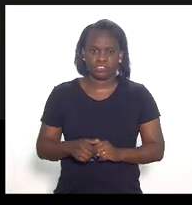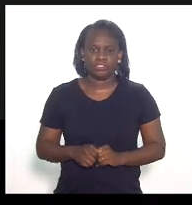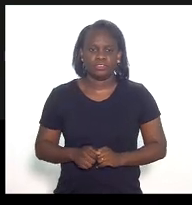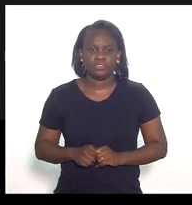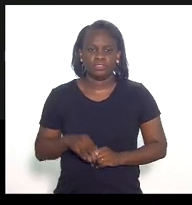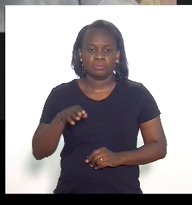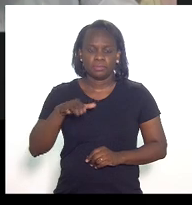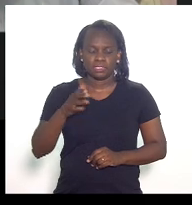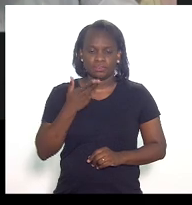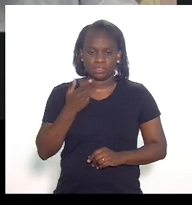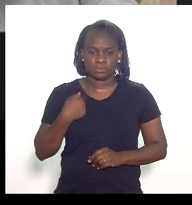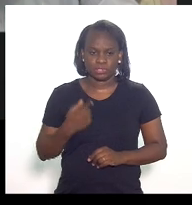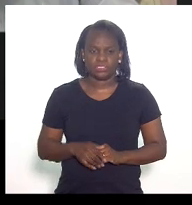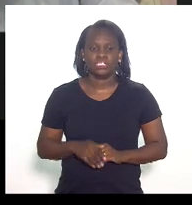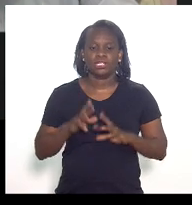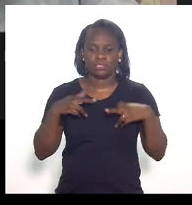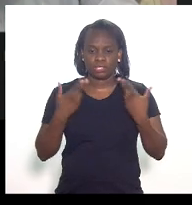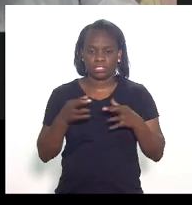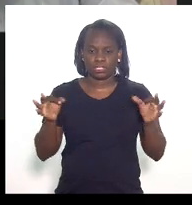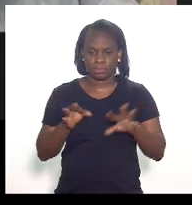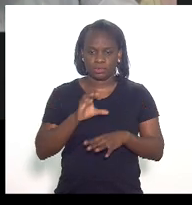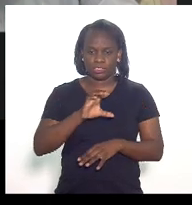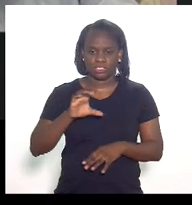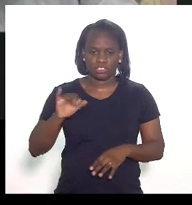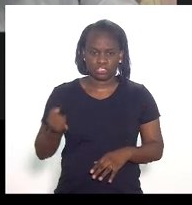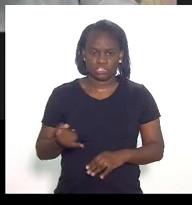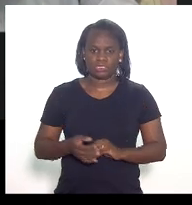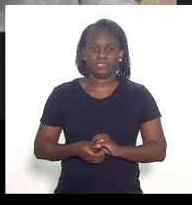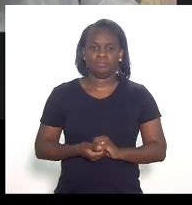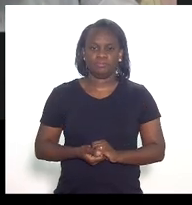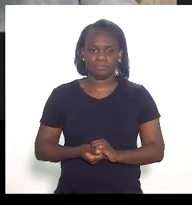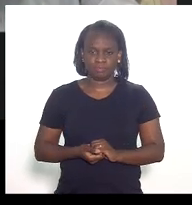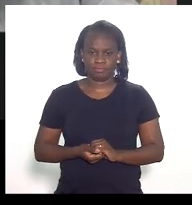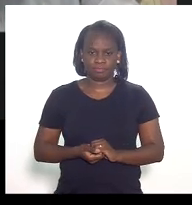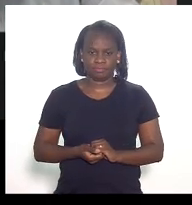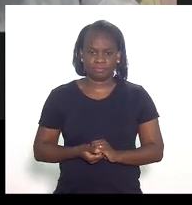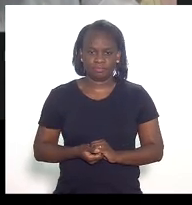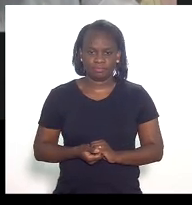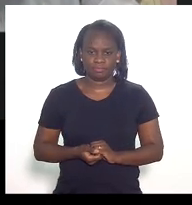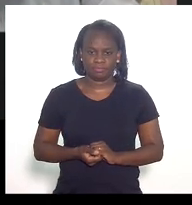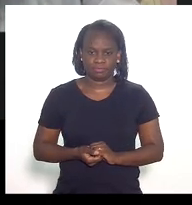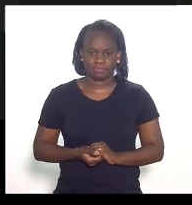comigo, por favor. Está encerrada a CCJ. Tá bom? Vou te ligar. Me atende, presidente.